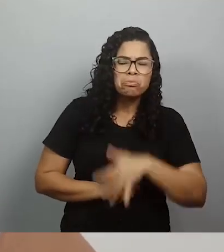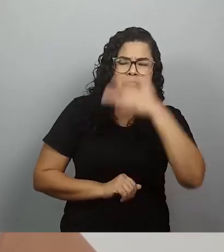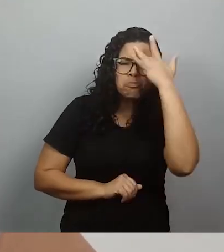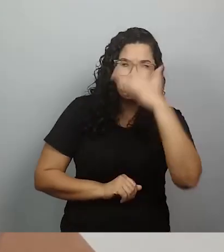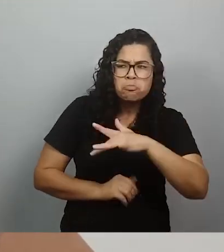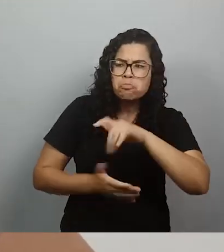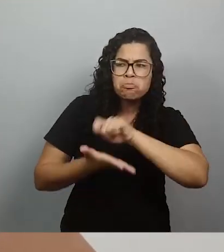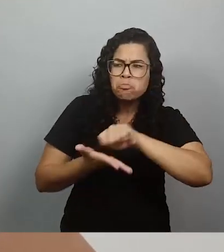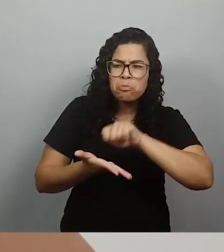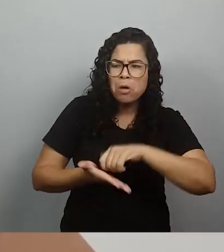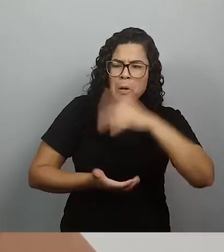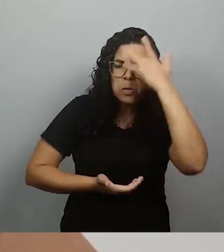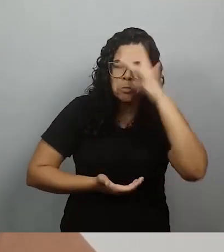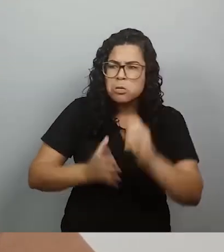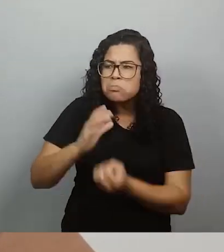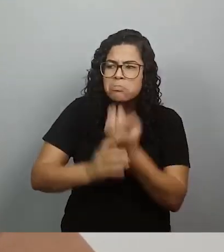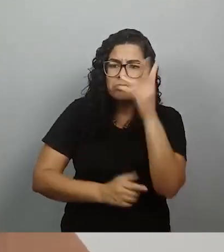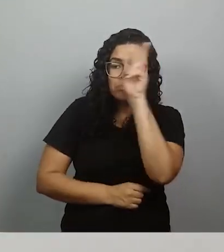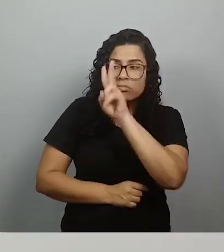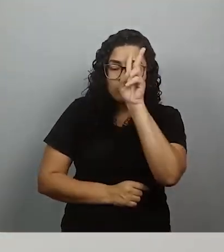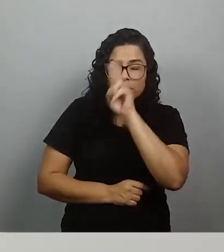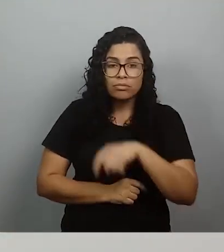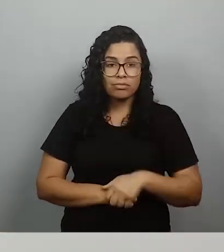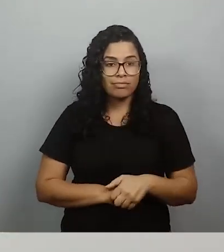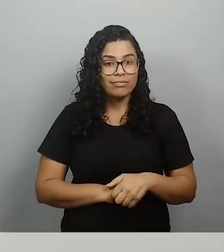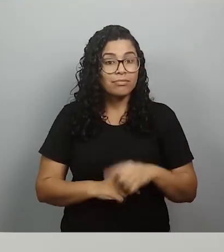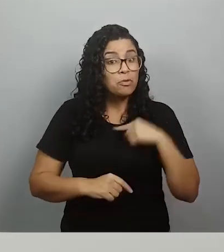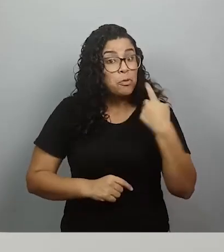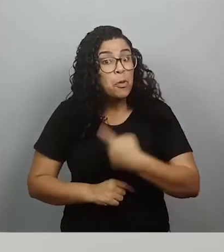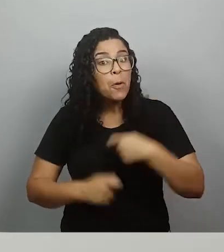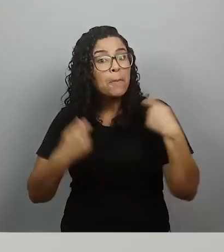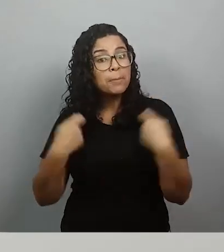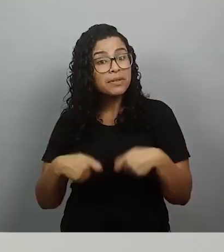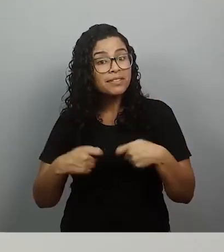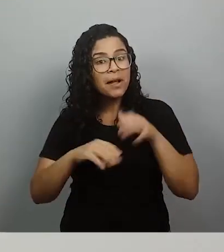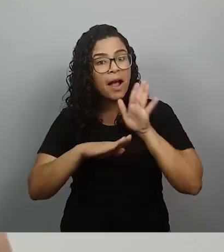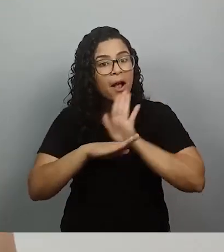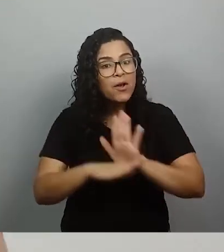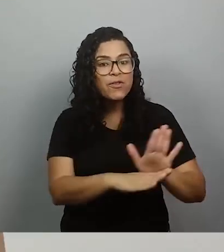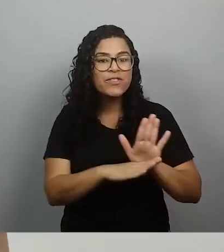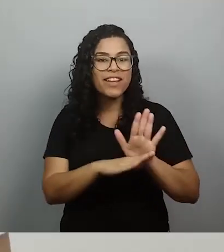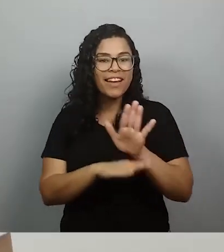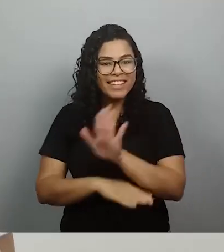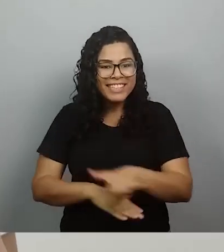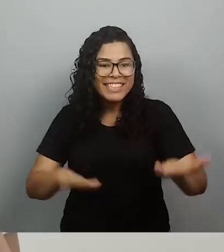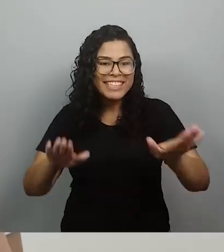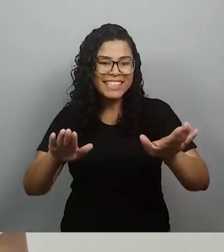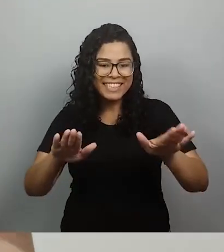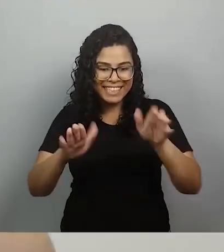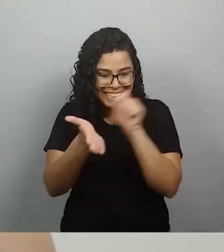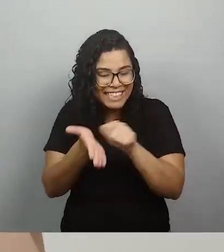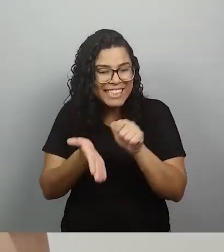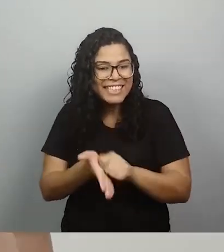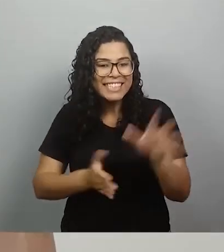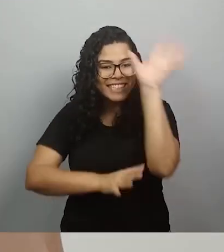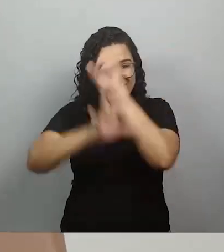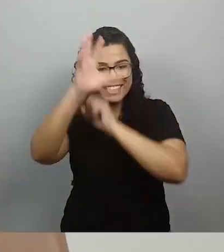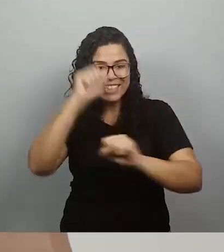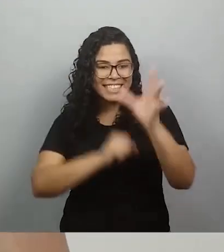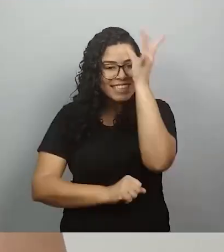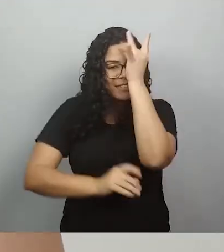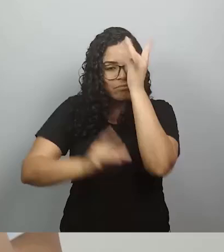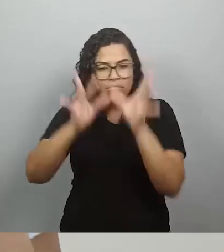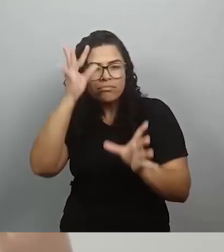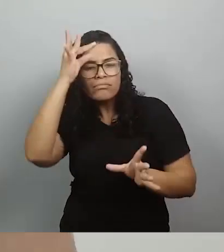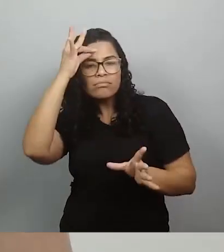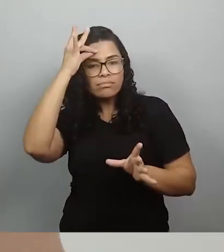sei escrever, não sei inventar história. Nós precisamos ajudar os nossos futuros escritores a guardarem